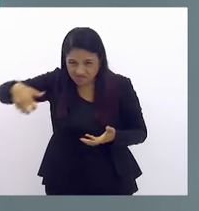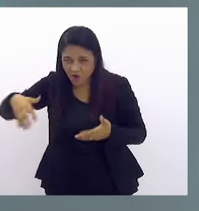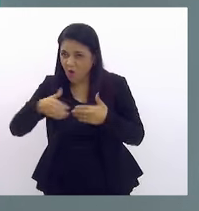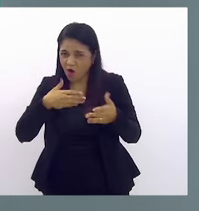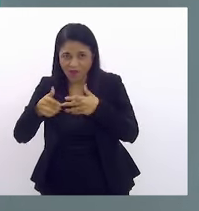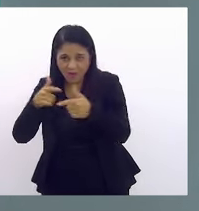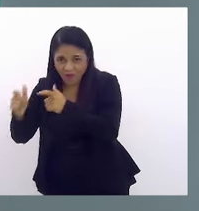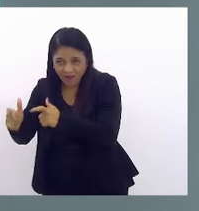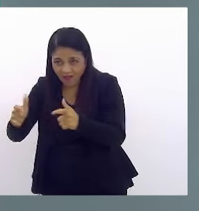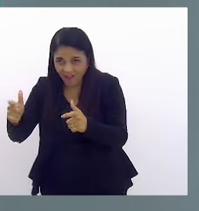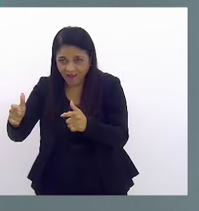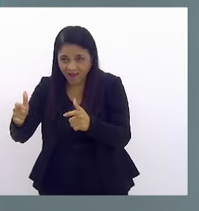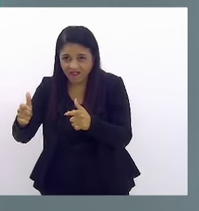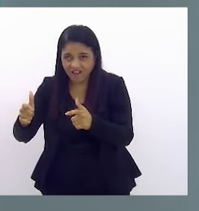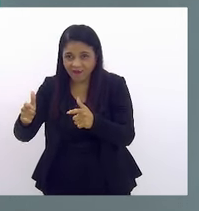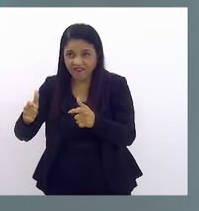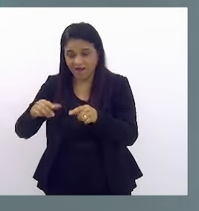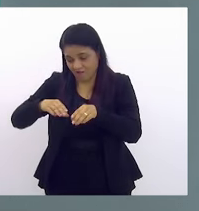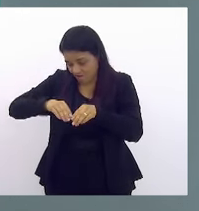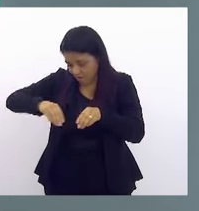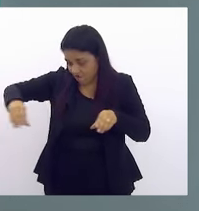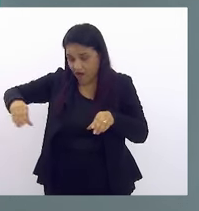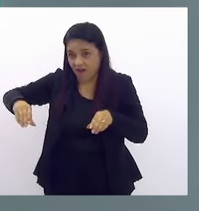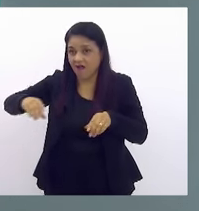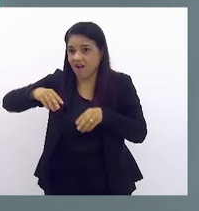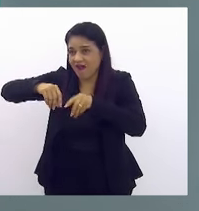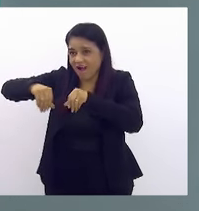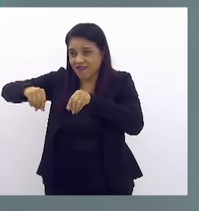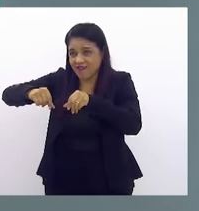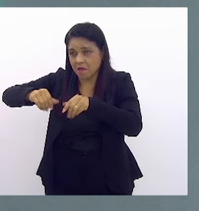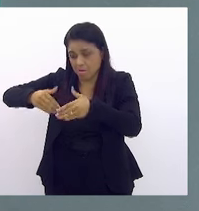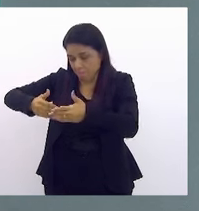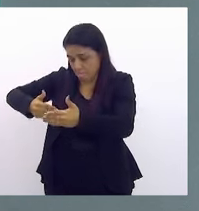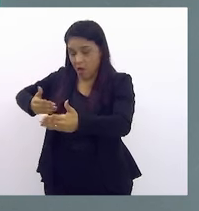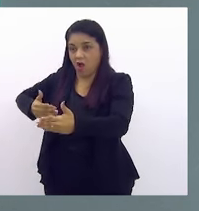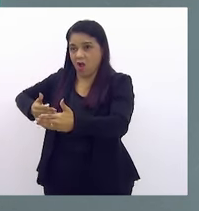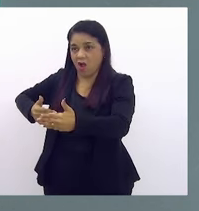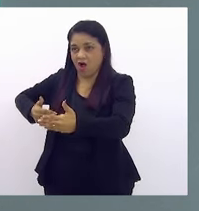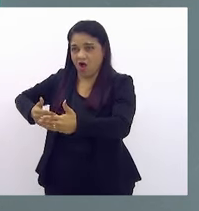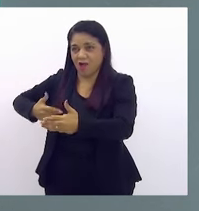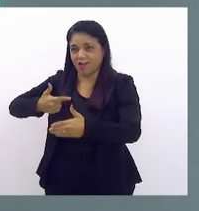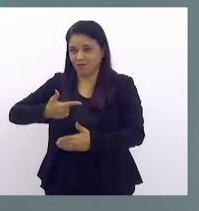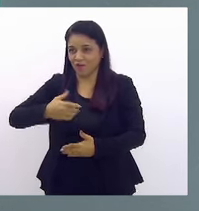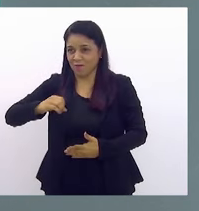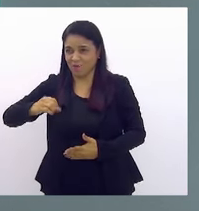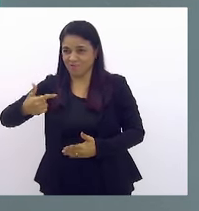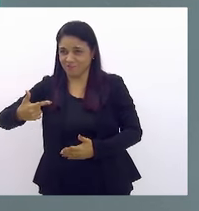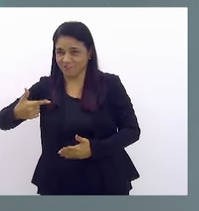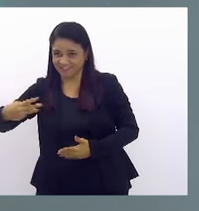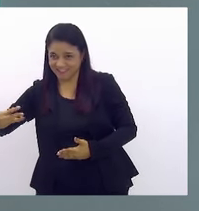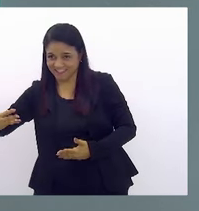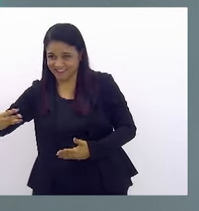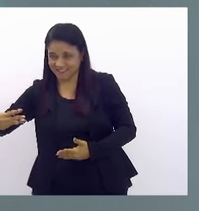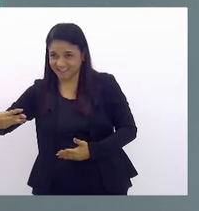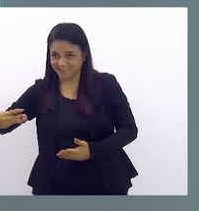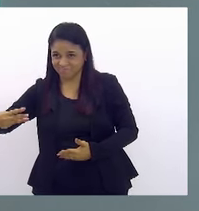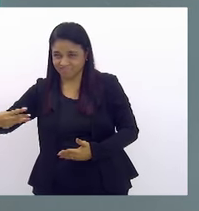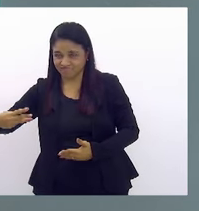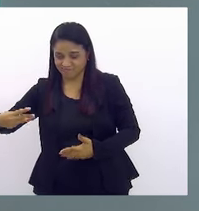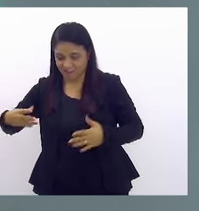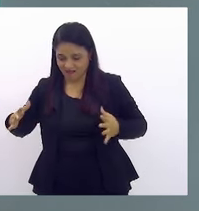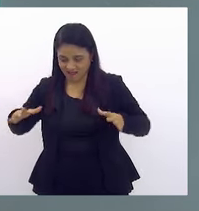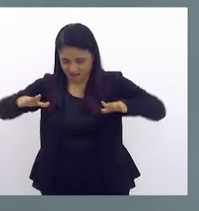Alargou, está vendo que a faixa de areia é bem maior do que era? Né? Eles simplesmente aterraram a lagoa.